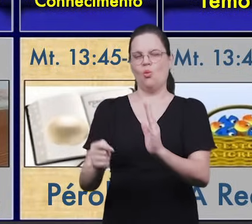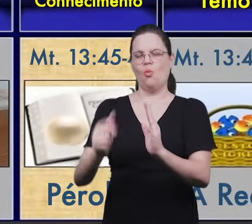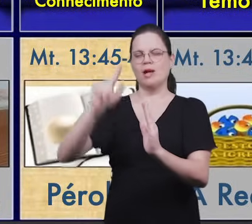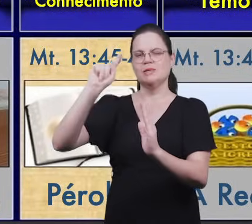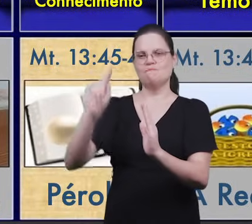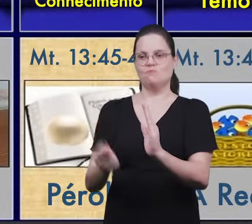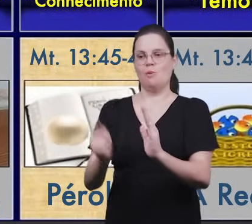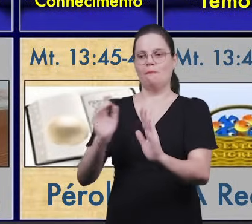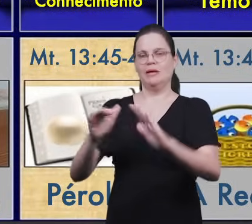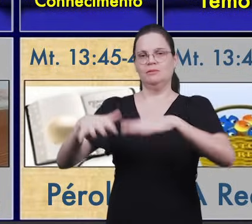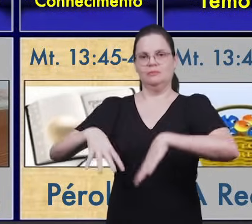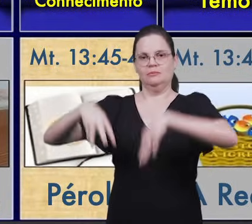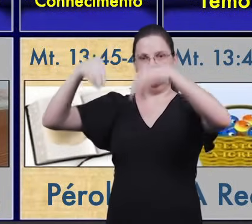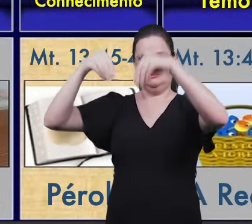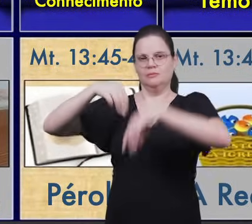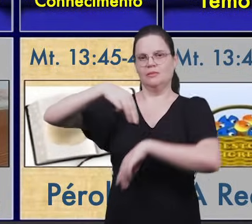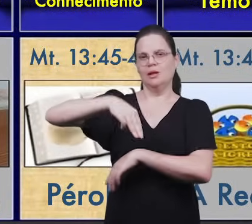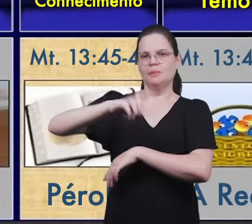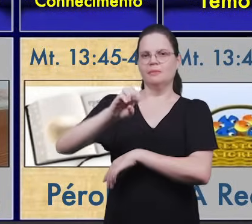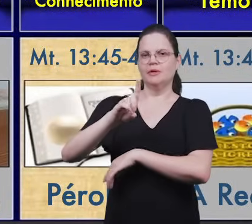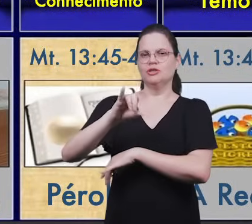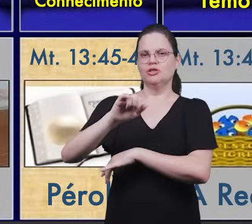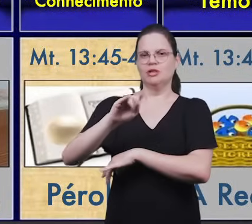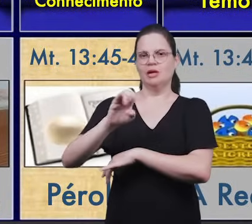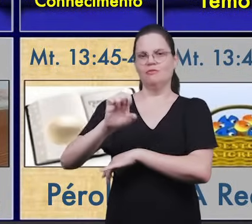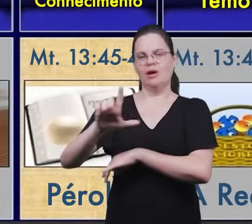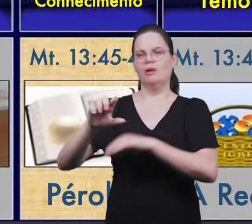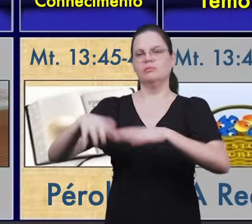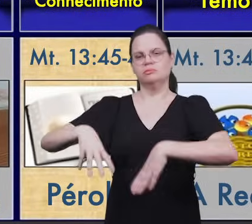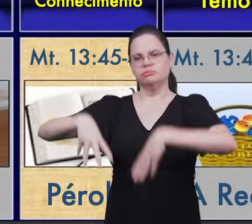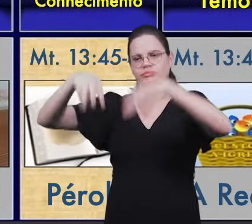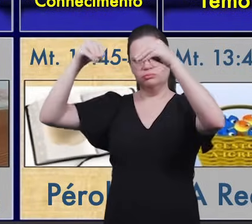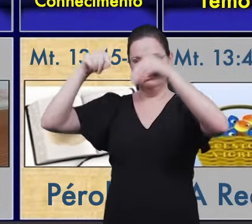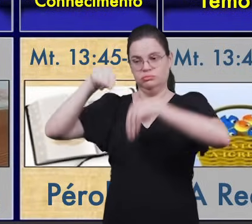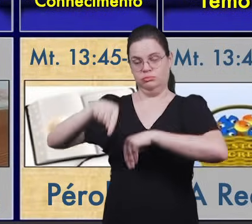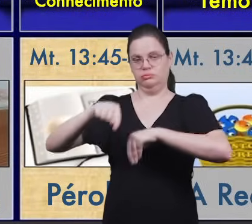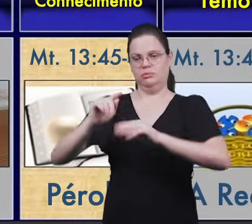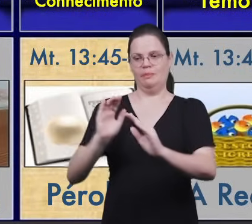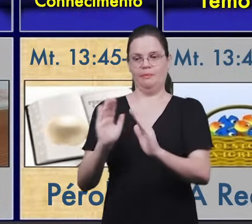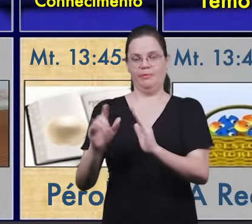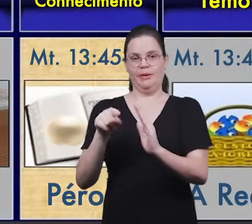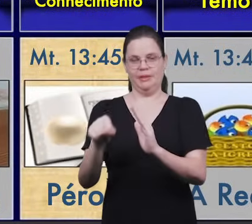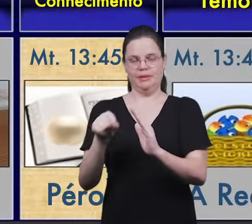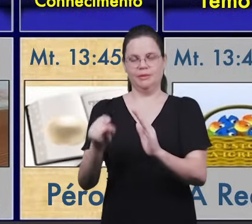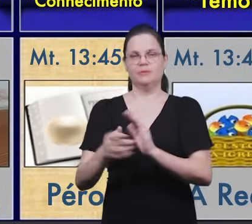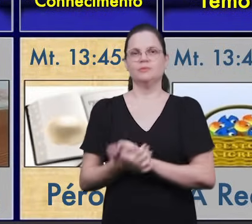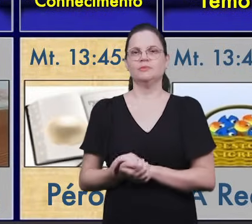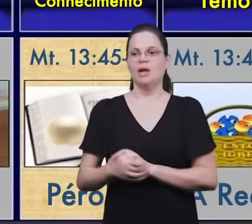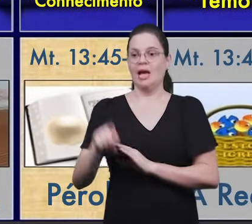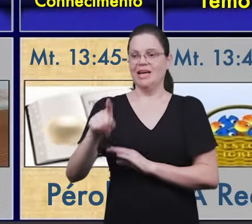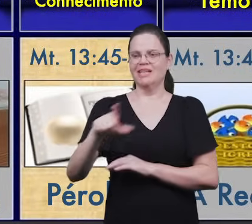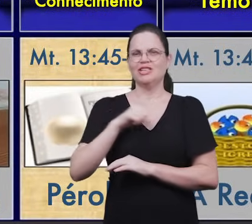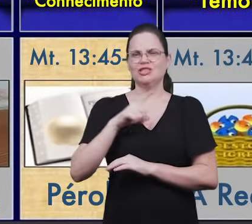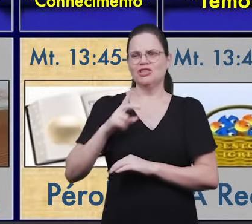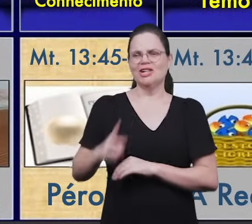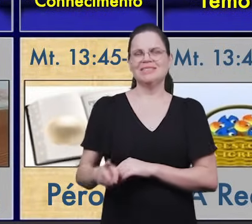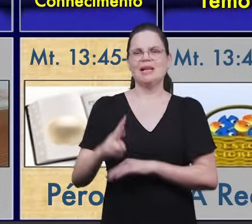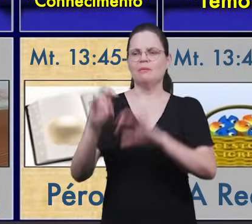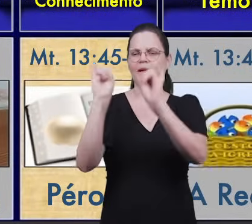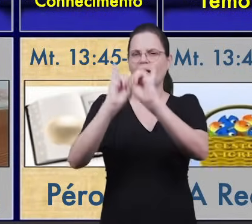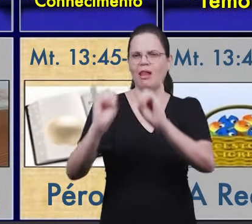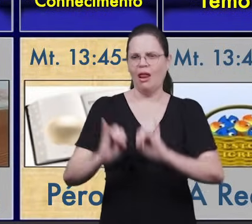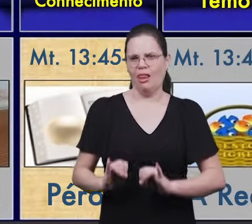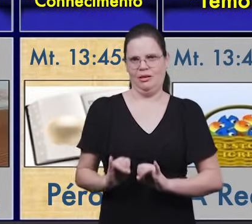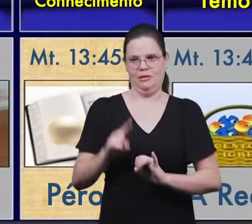período medieval e onde Tiatira quer dizer sacrifício contínuo, foi até